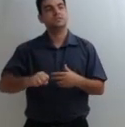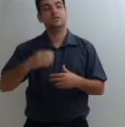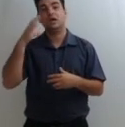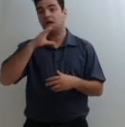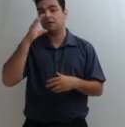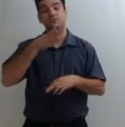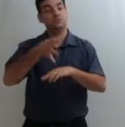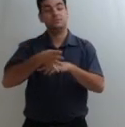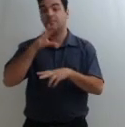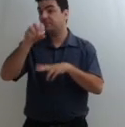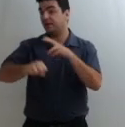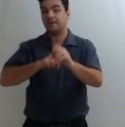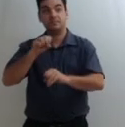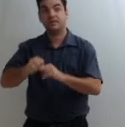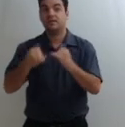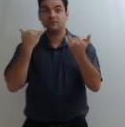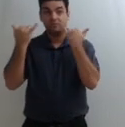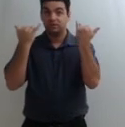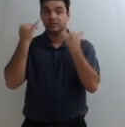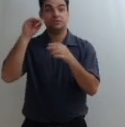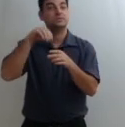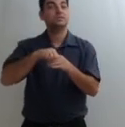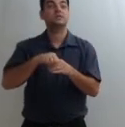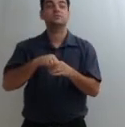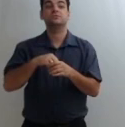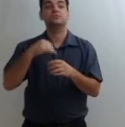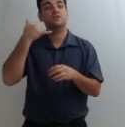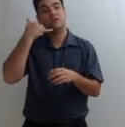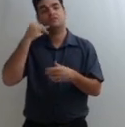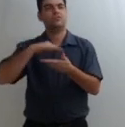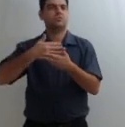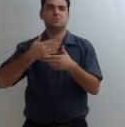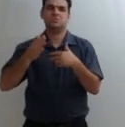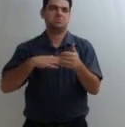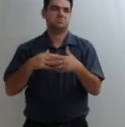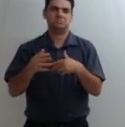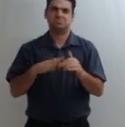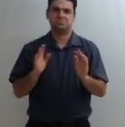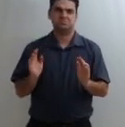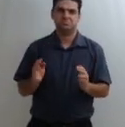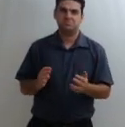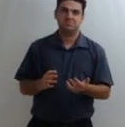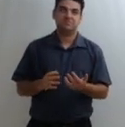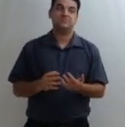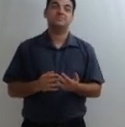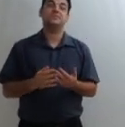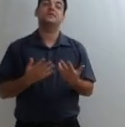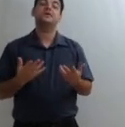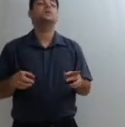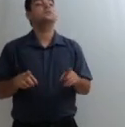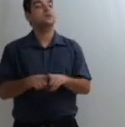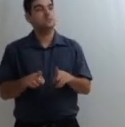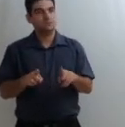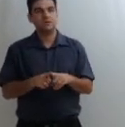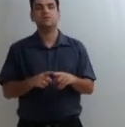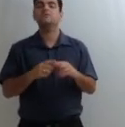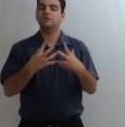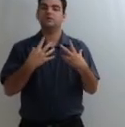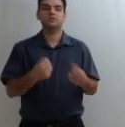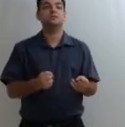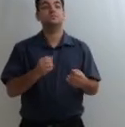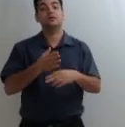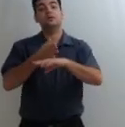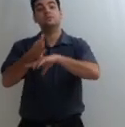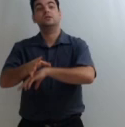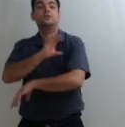dados armazenados nos aparelhos apreendidos, sendo autorizado também o encaminhamento do material à Coordenadoria